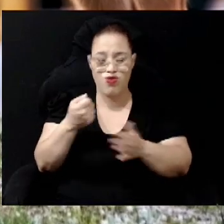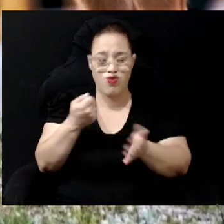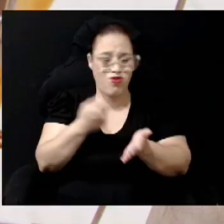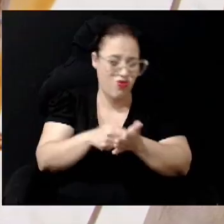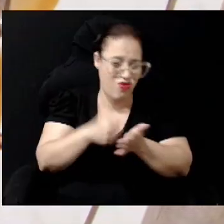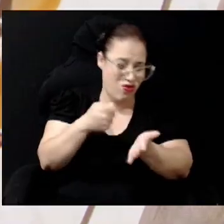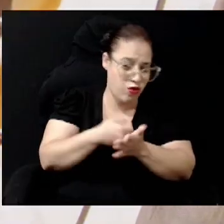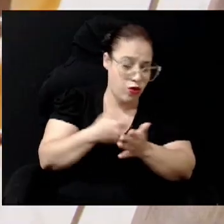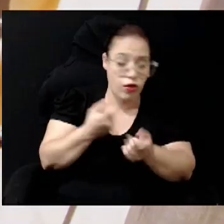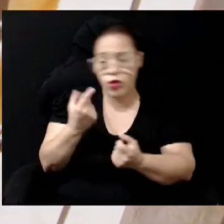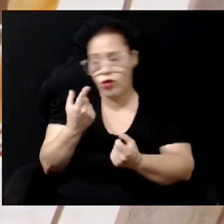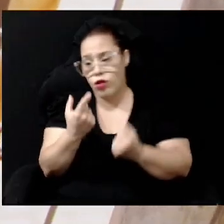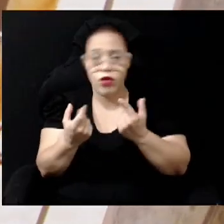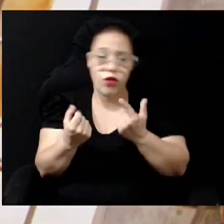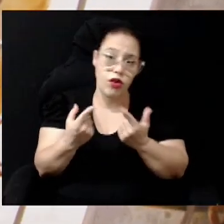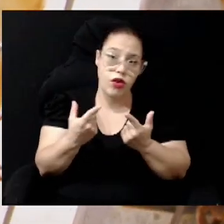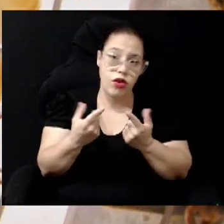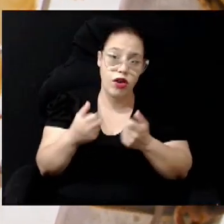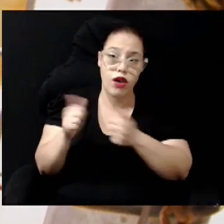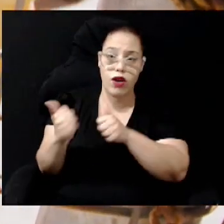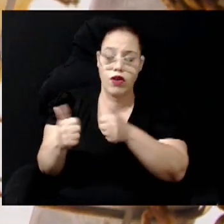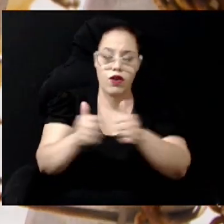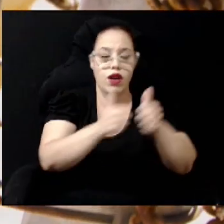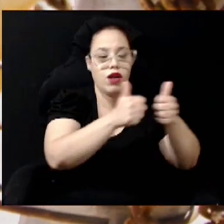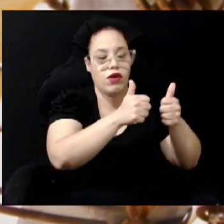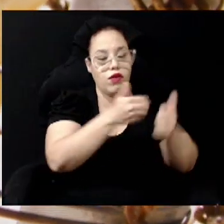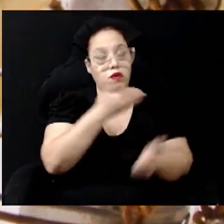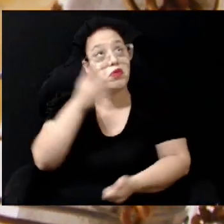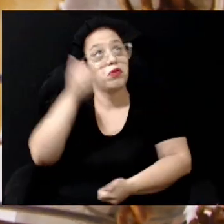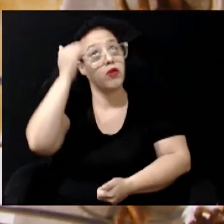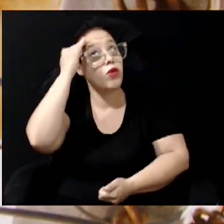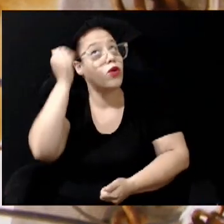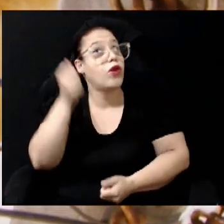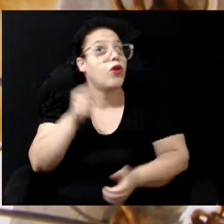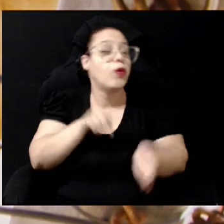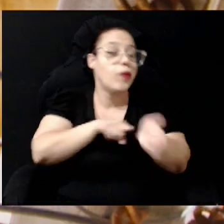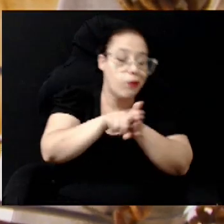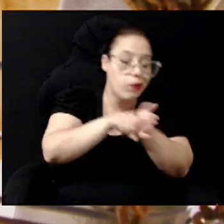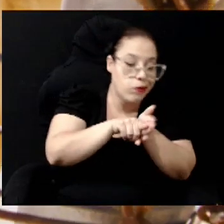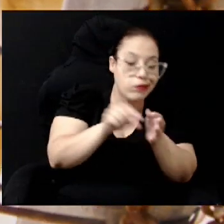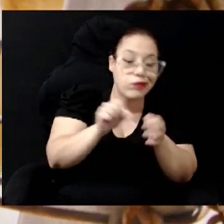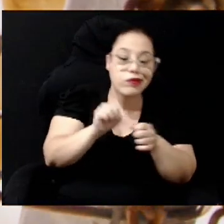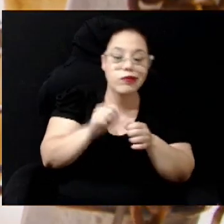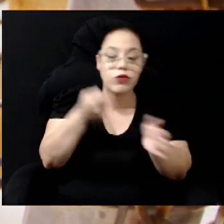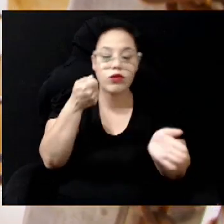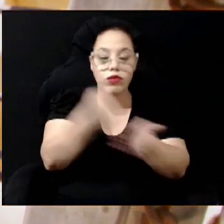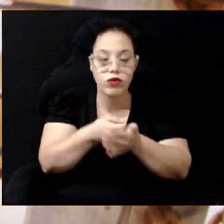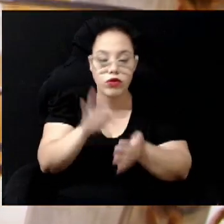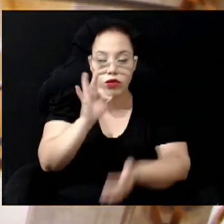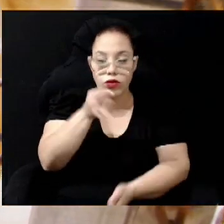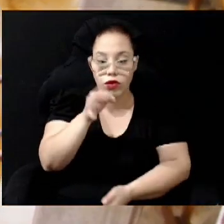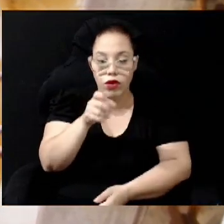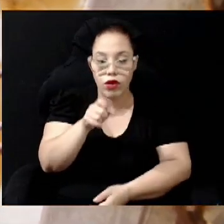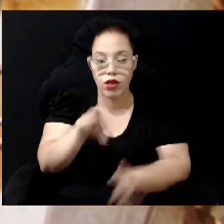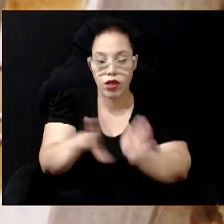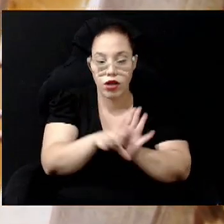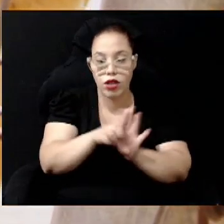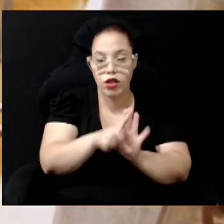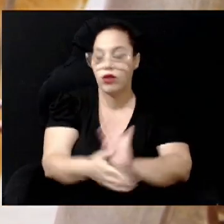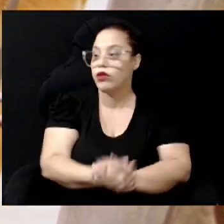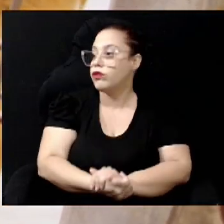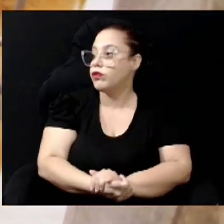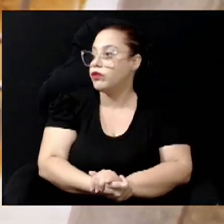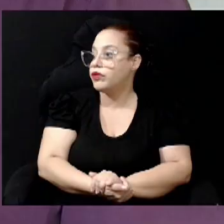caso precisa ser melhor entendido, investigado para fazer a aplicação correta da legislação. Esse animal